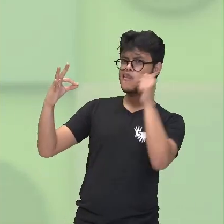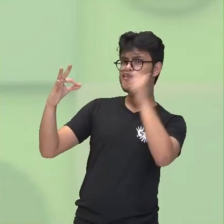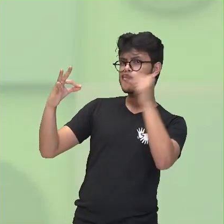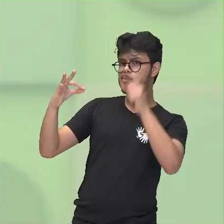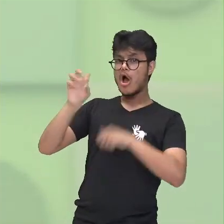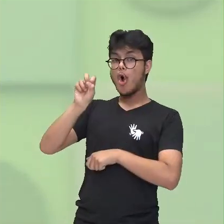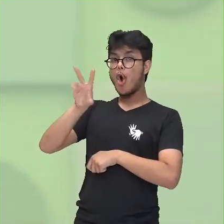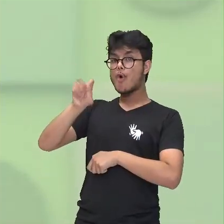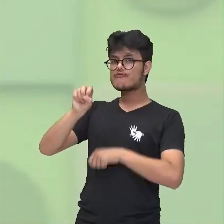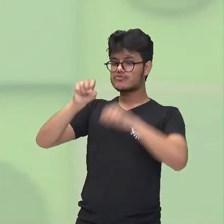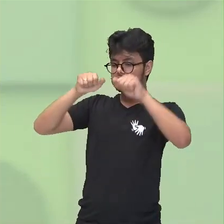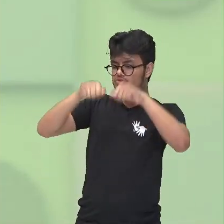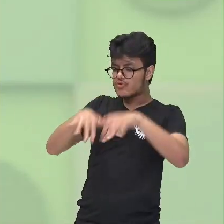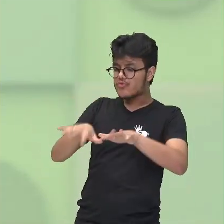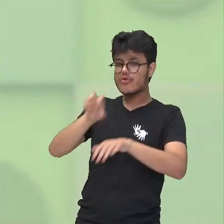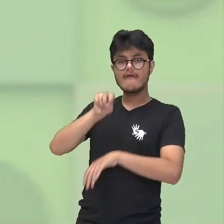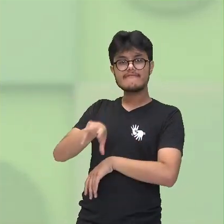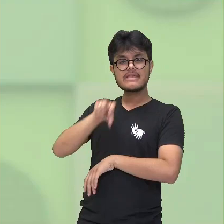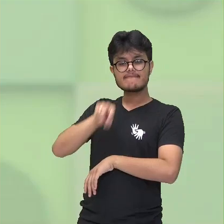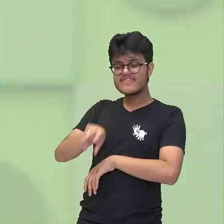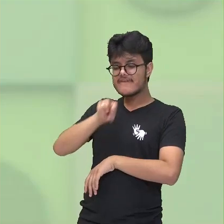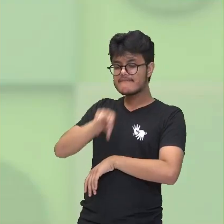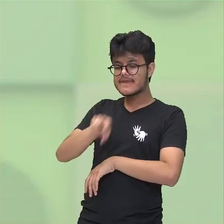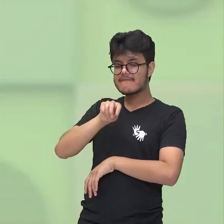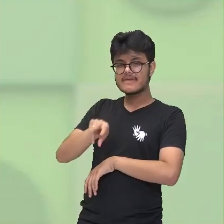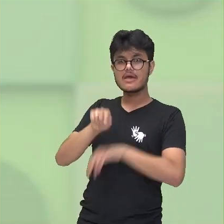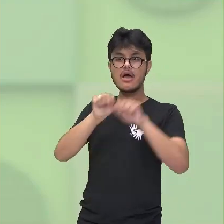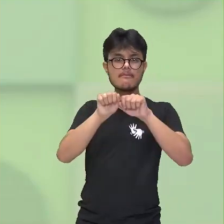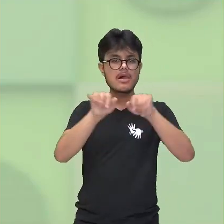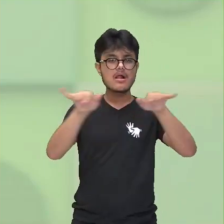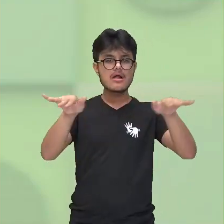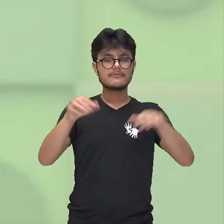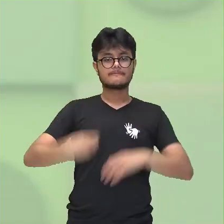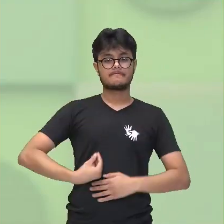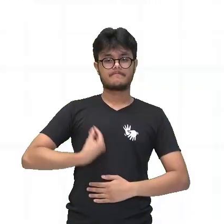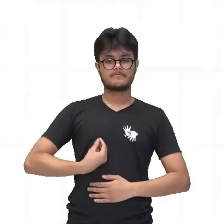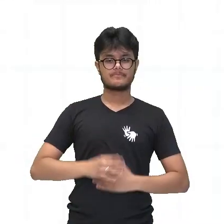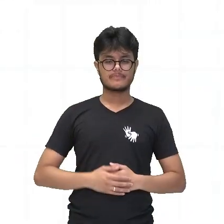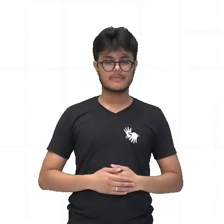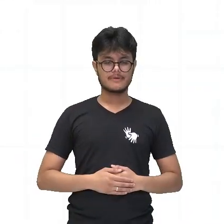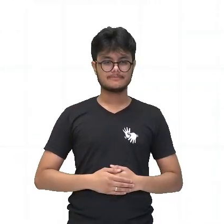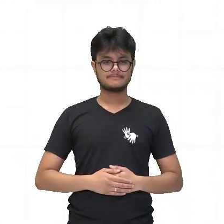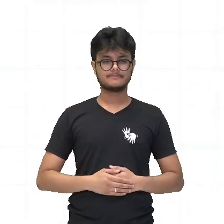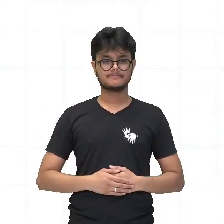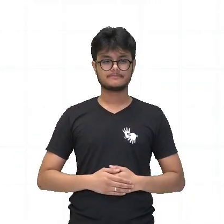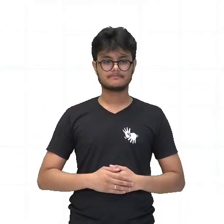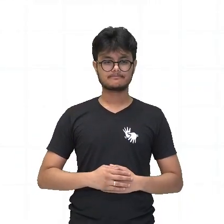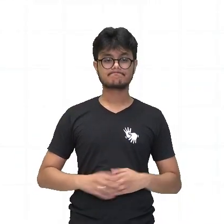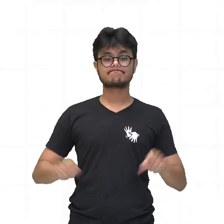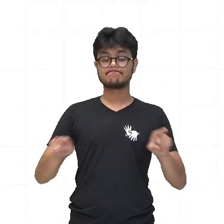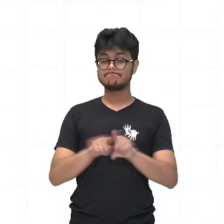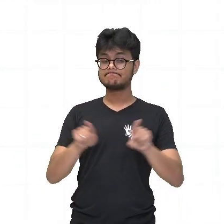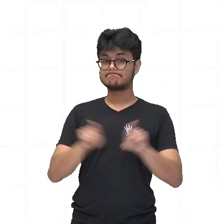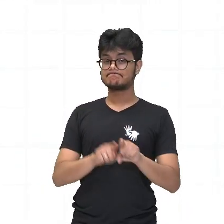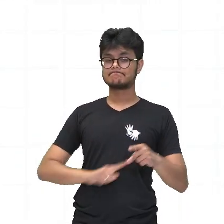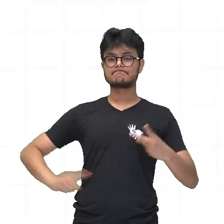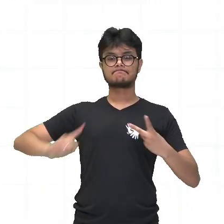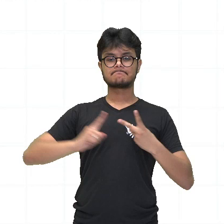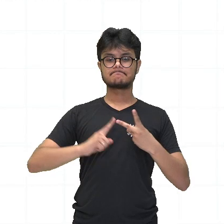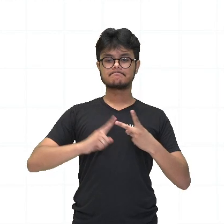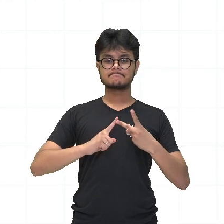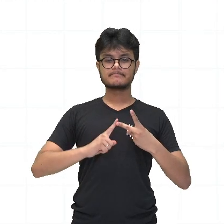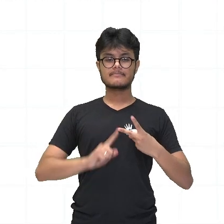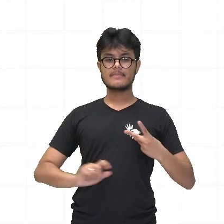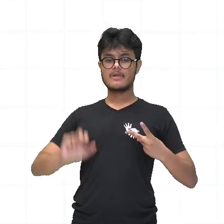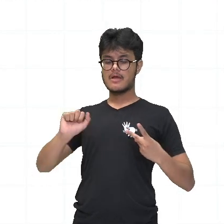para se reproduzir e continuar seu ciclo de vida. Tá bom? Temos também aí o caso do Anopheles. O Anopheles